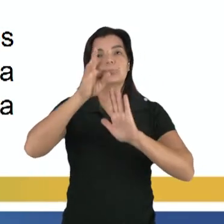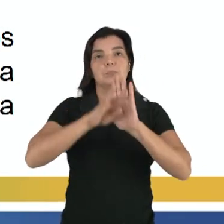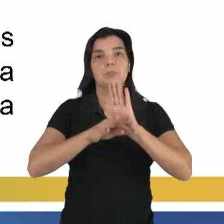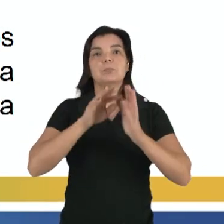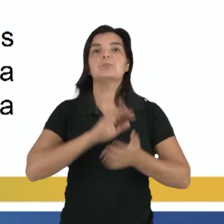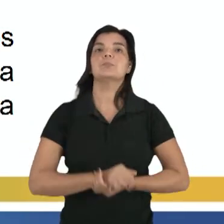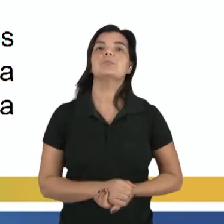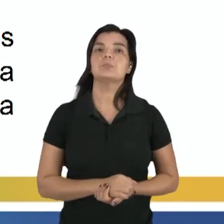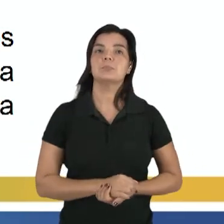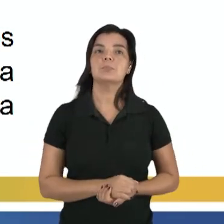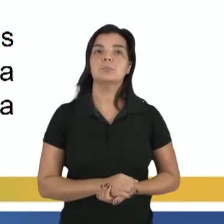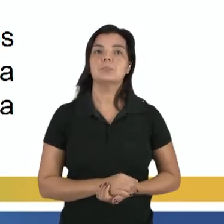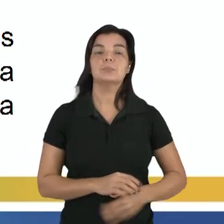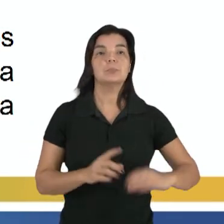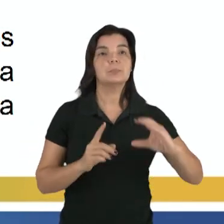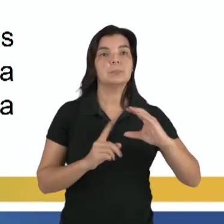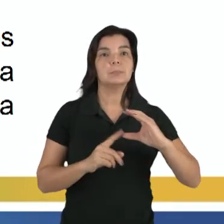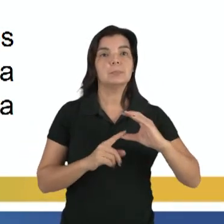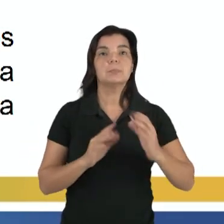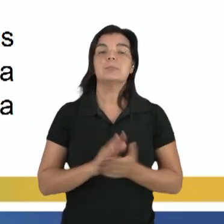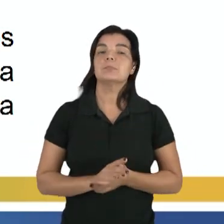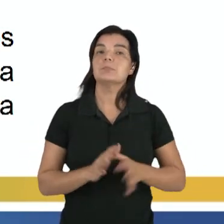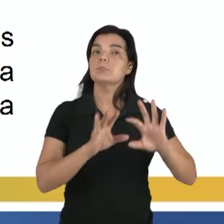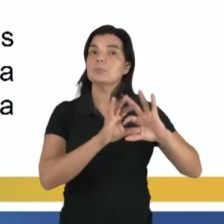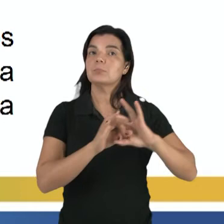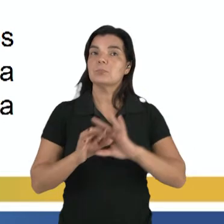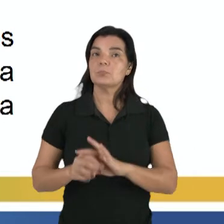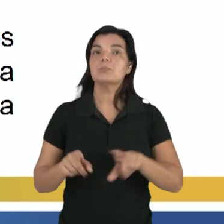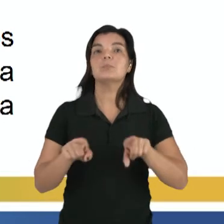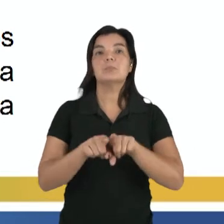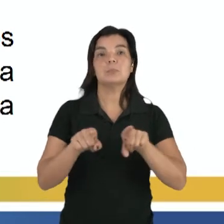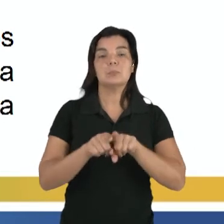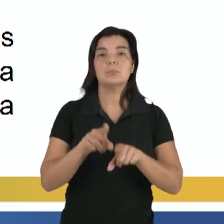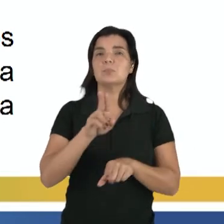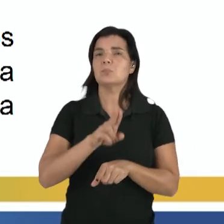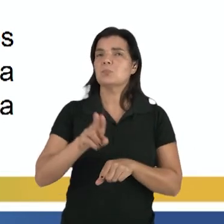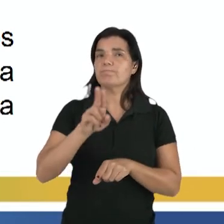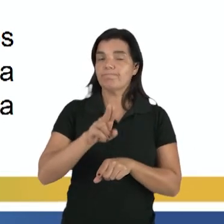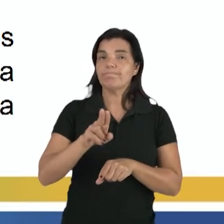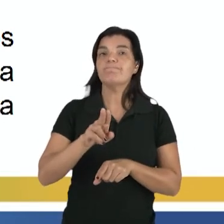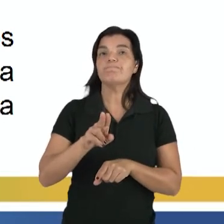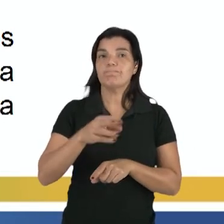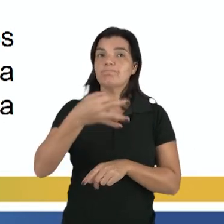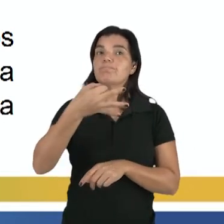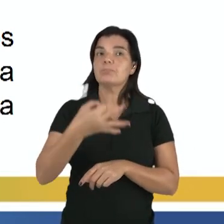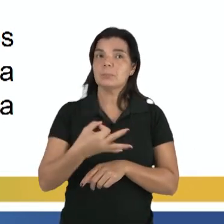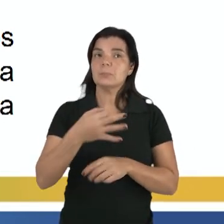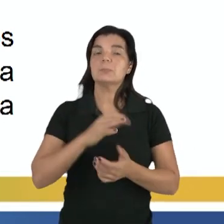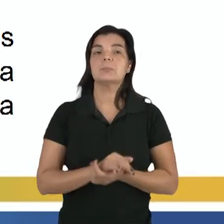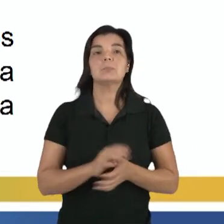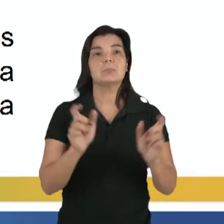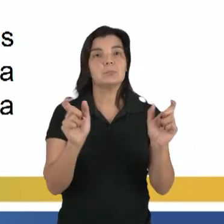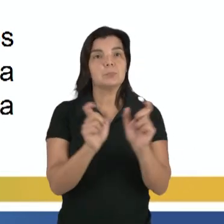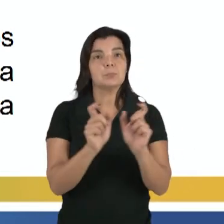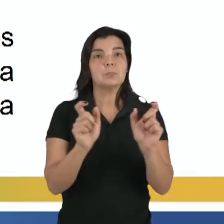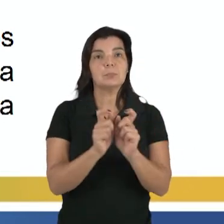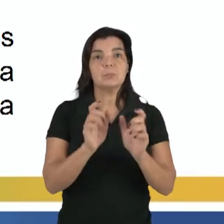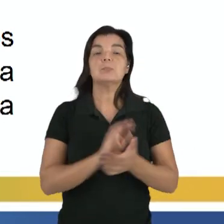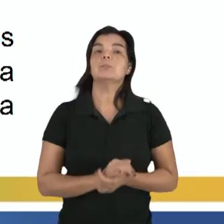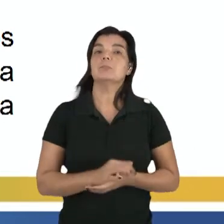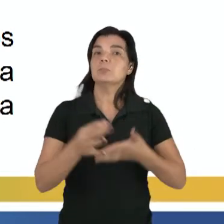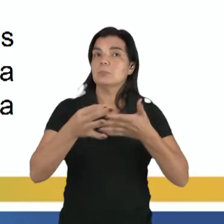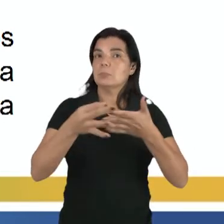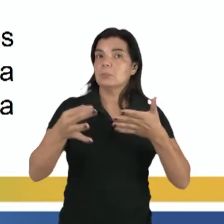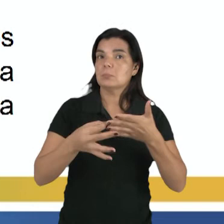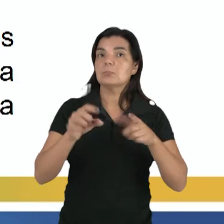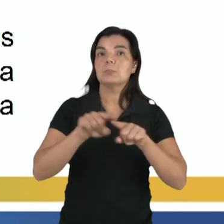pela constituição dos significados do texto. C. A coerência textual dispensa o uso adequado